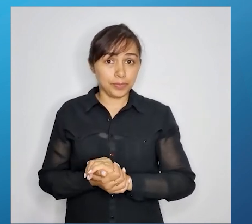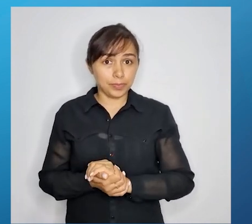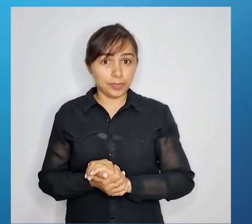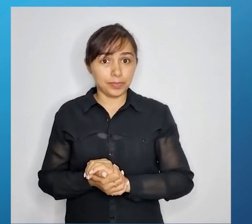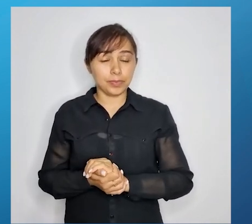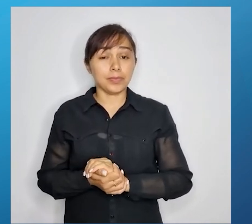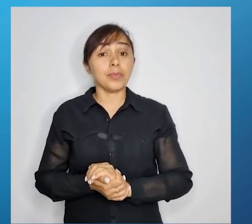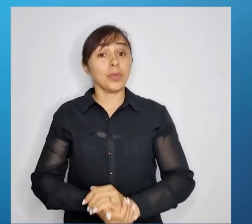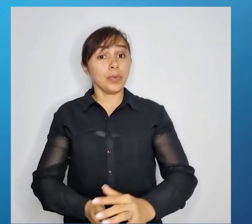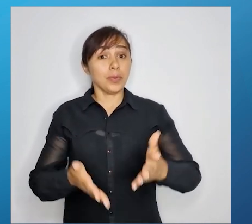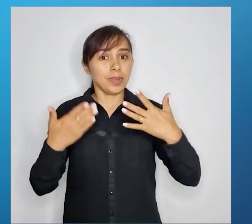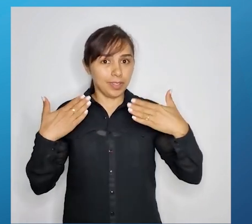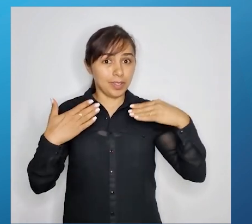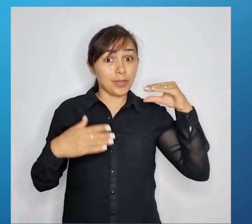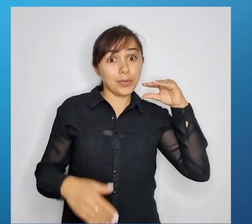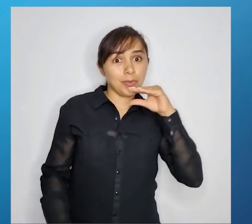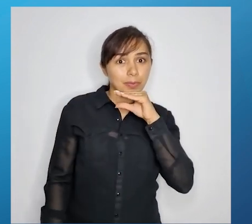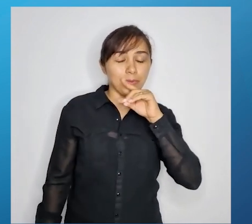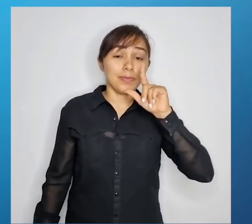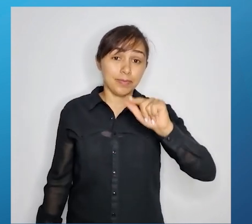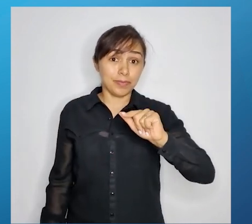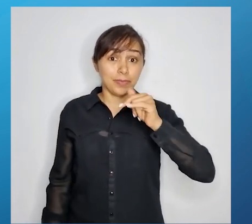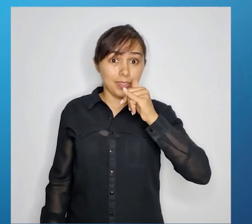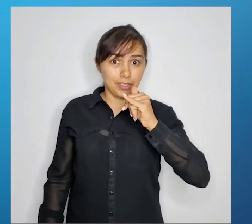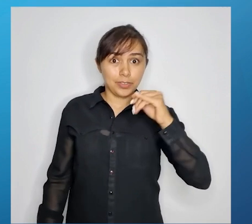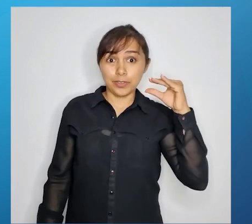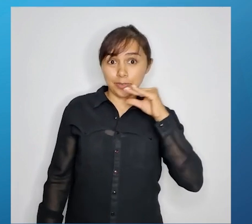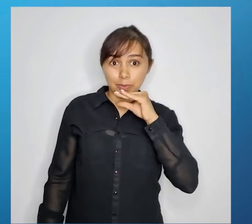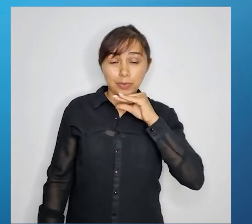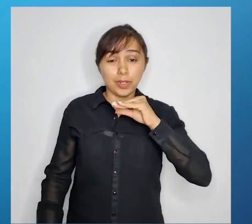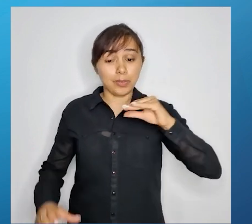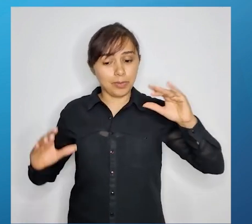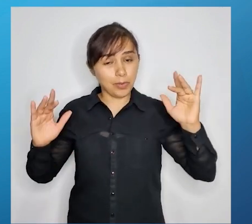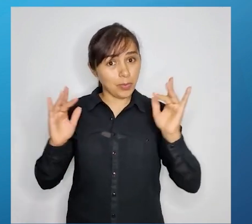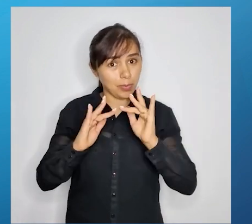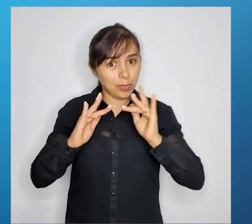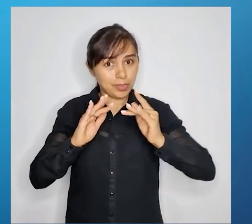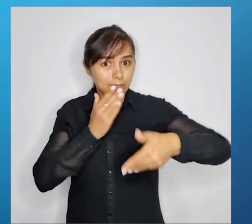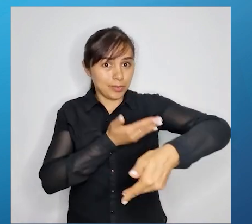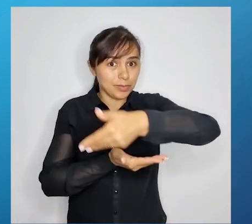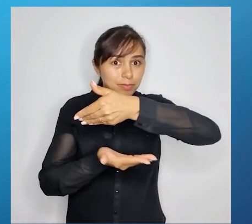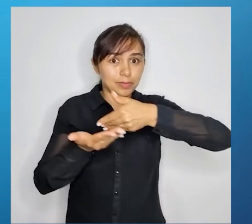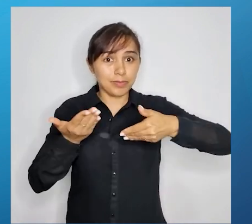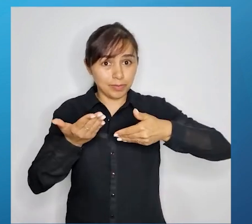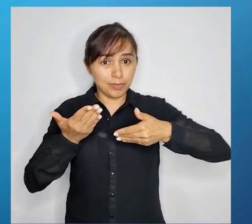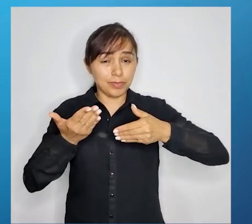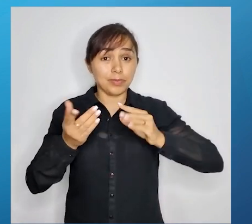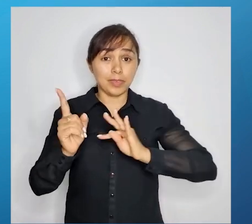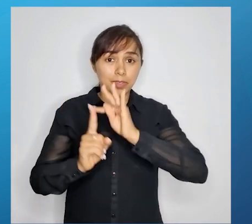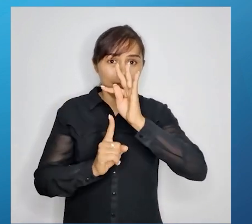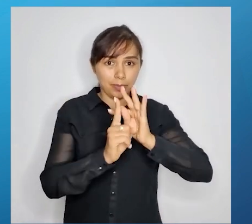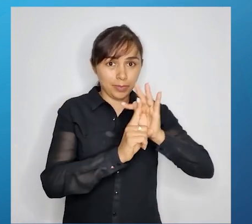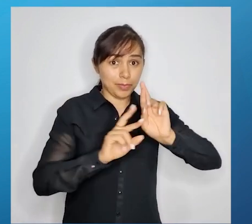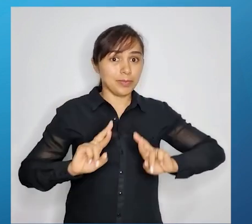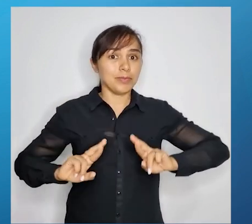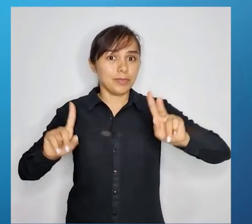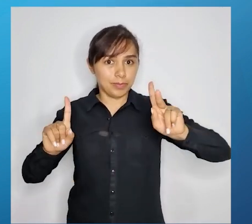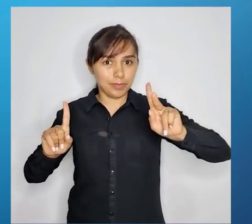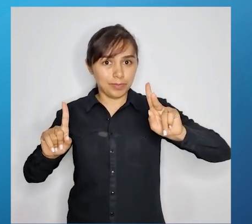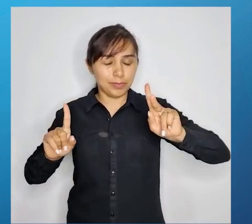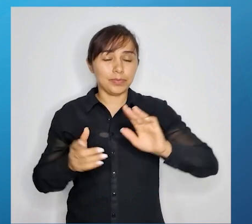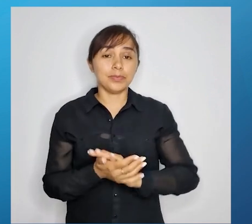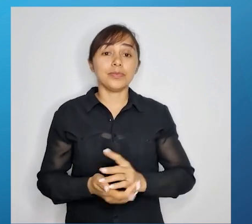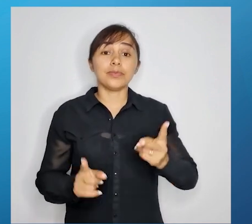é a energia transmitida espontaneamente entre corpos que se encontram em diferentes temperaturas. Temperatura é a